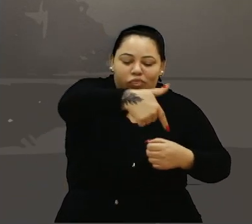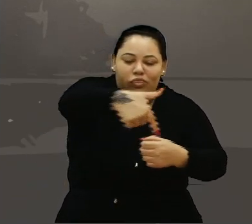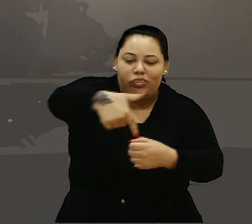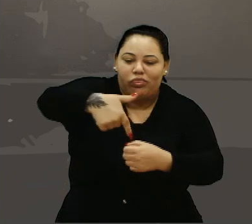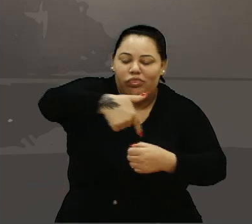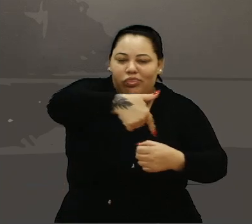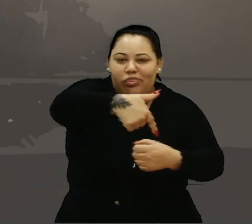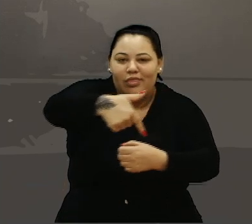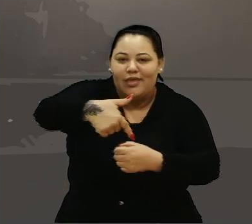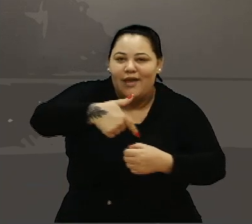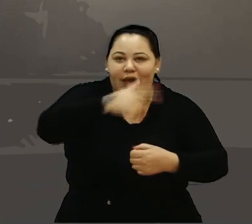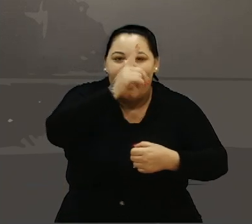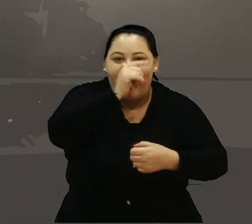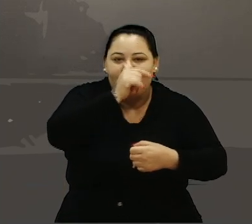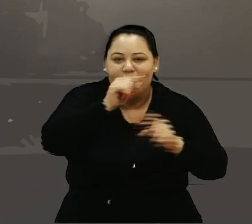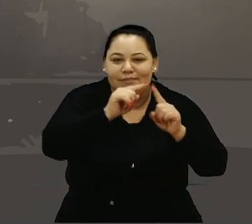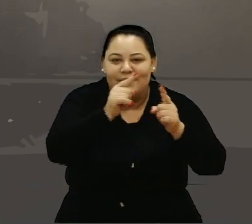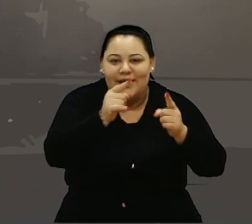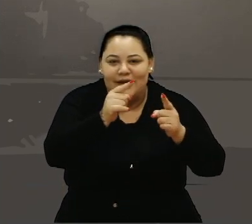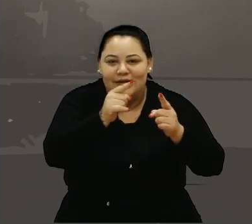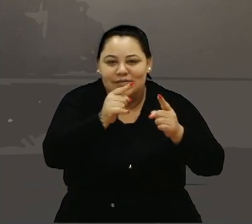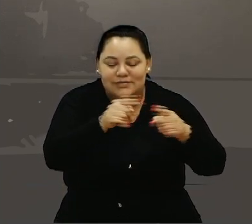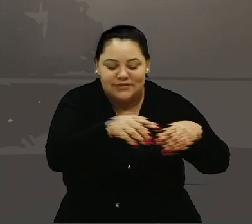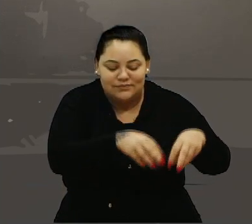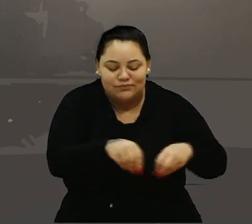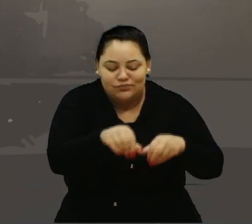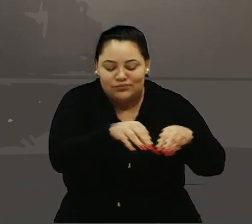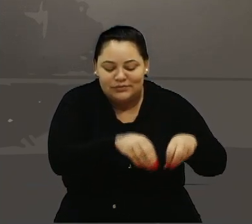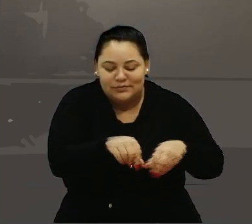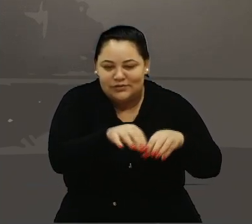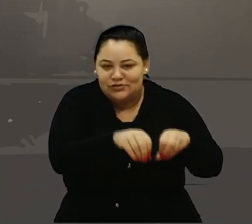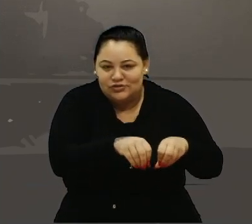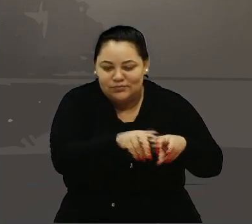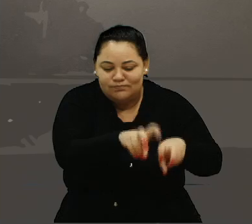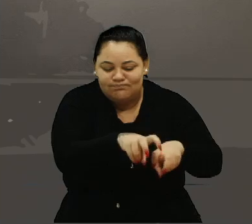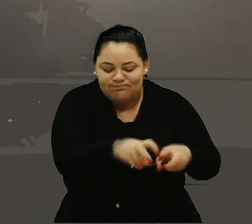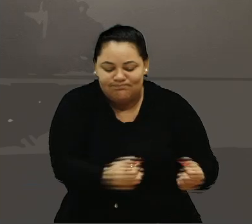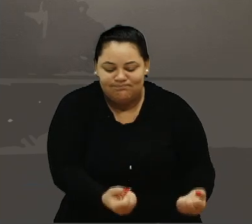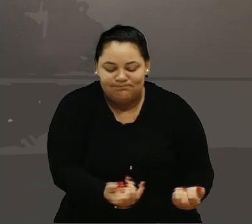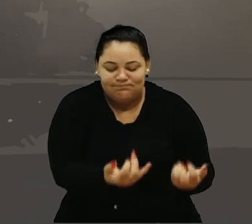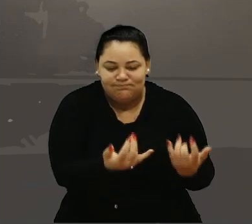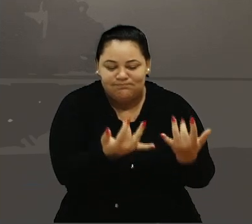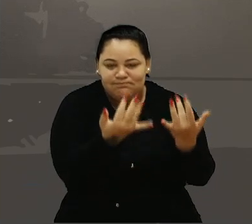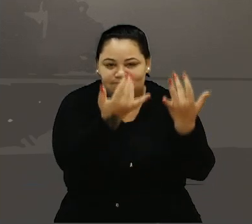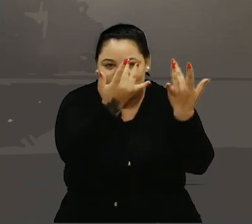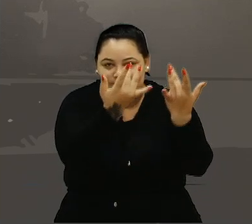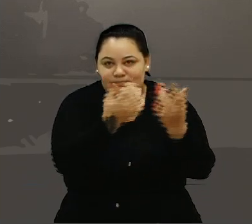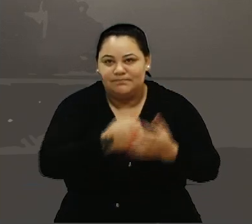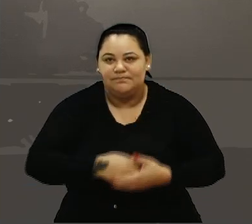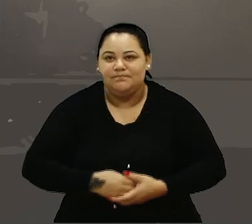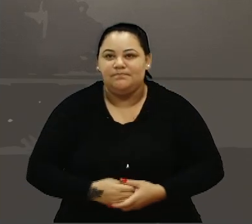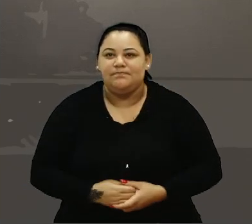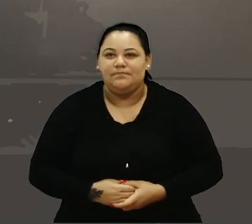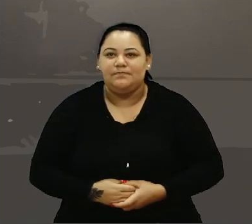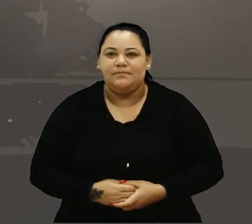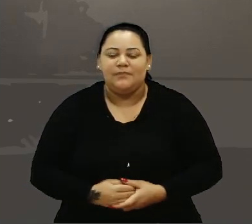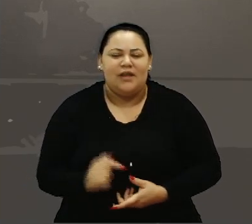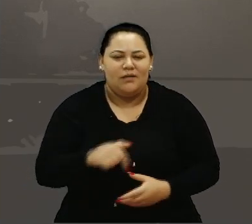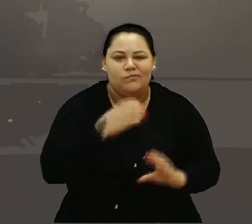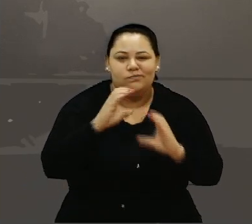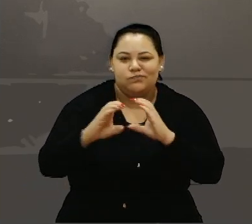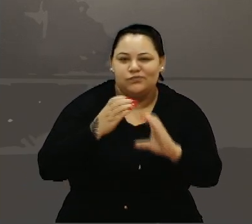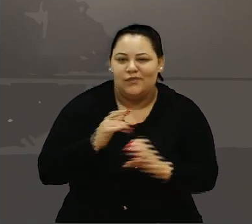dor, a semente precisa ser plantada. Campos da Serra, 2024. Aqui estou mais um dia, julgados,